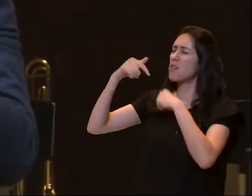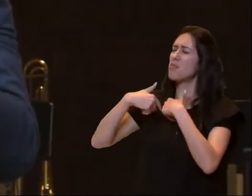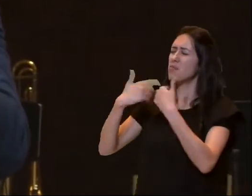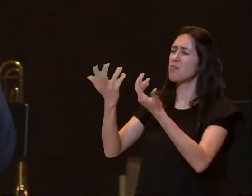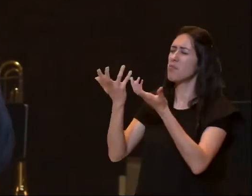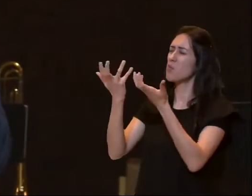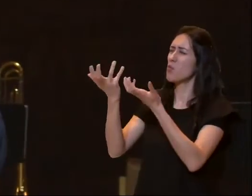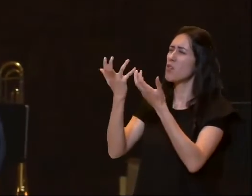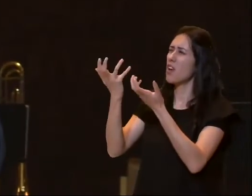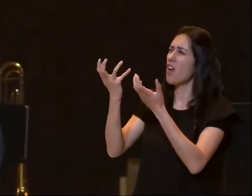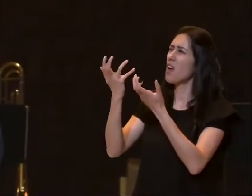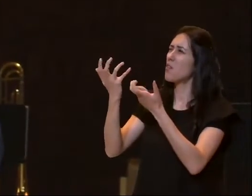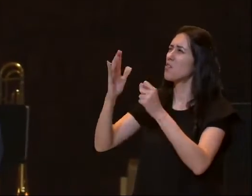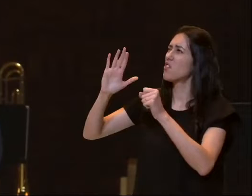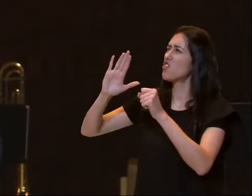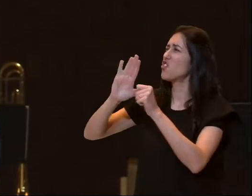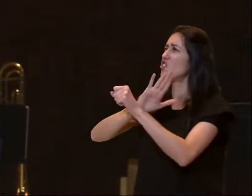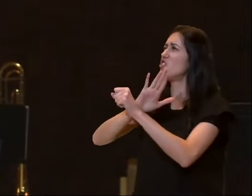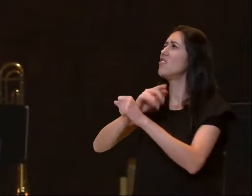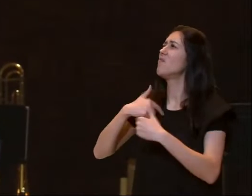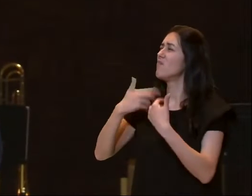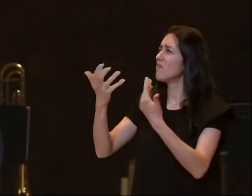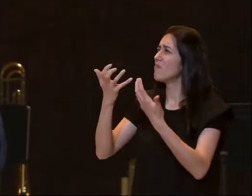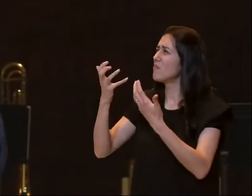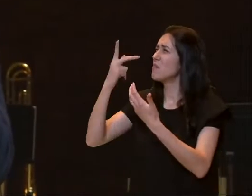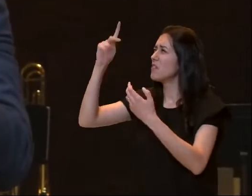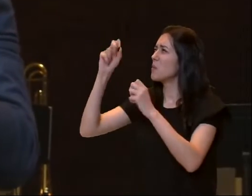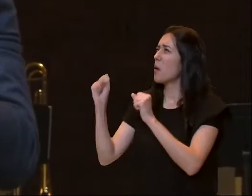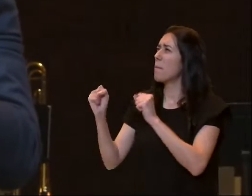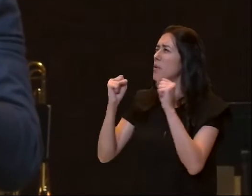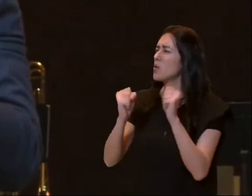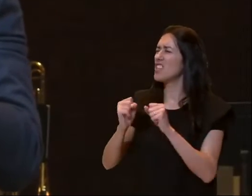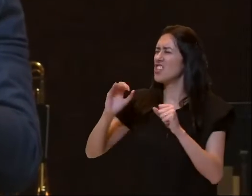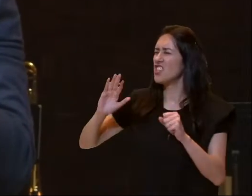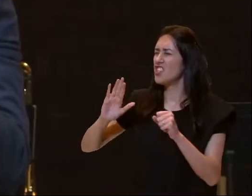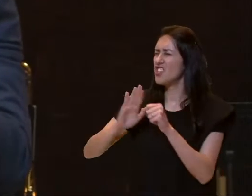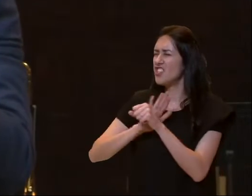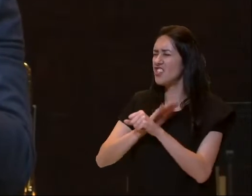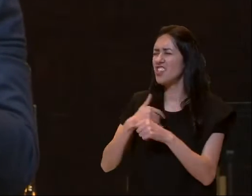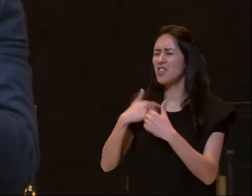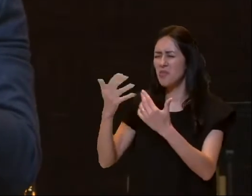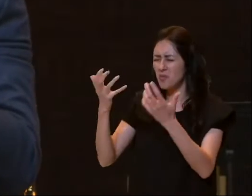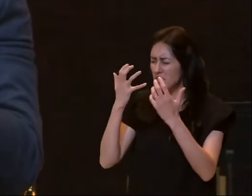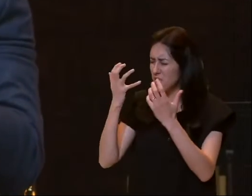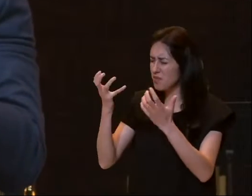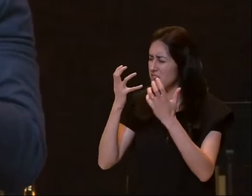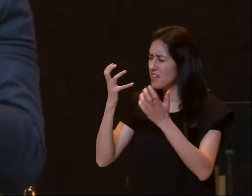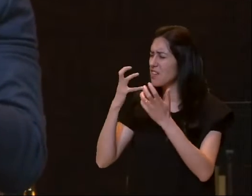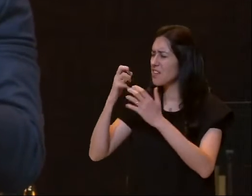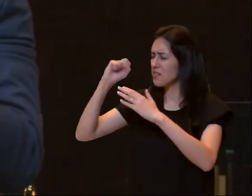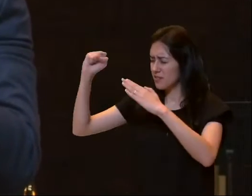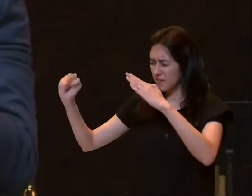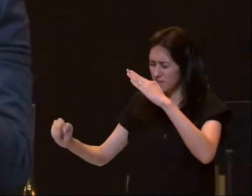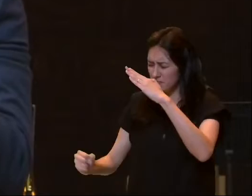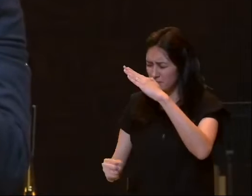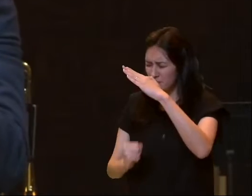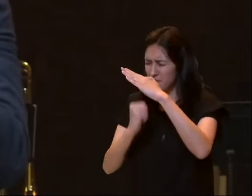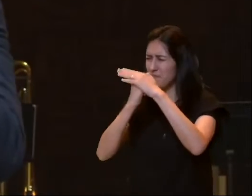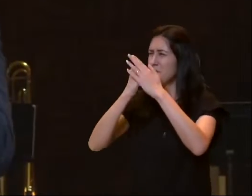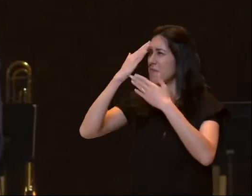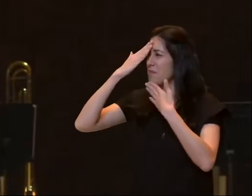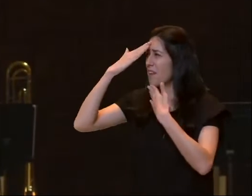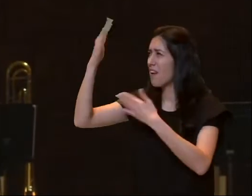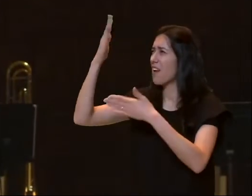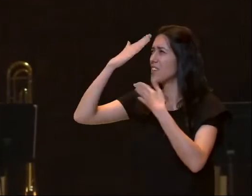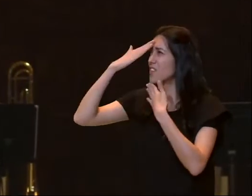essa plenitude de poder, eu quero essa plenitude, Deus, de gratidão,